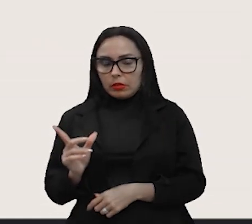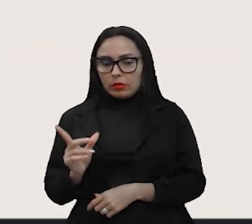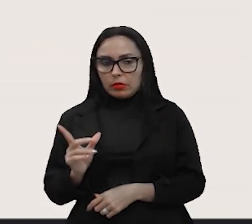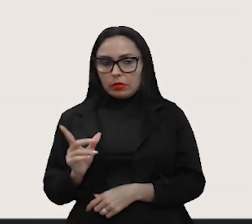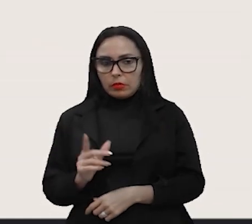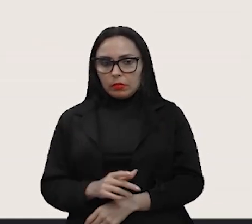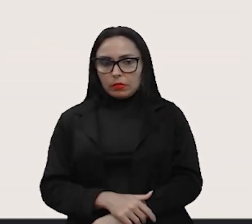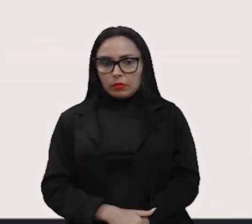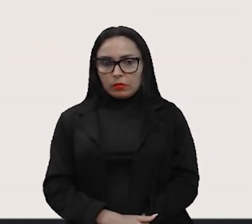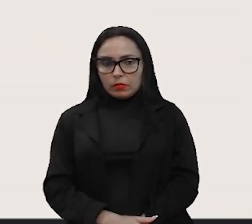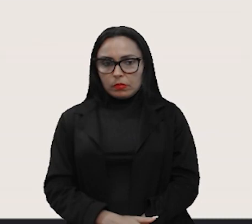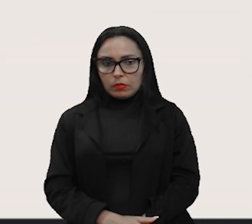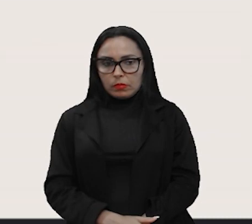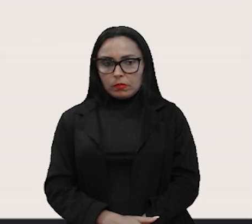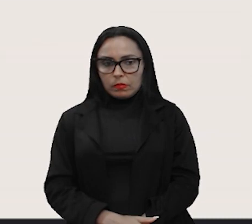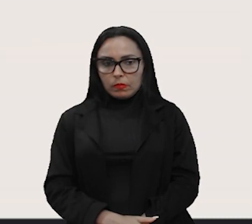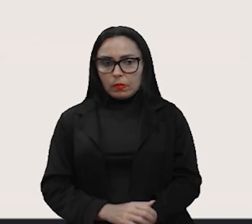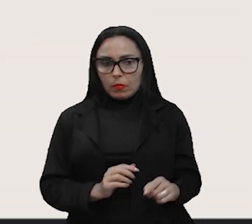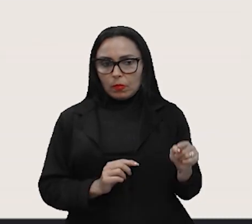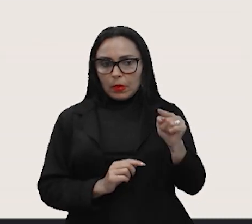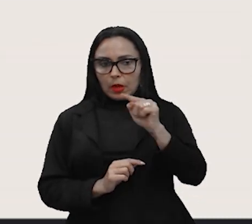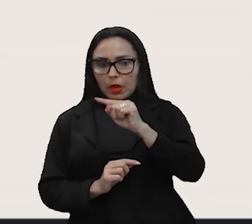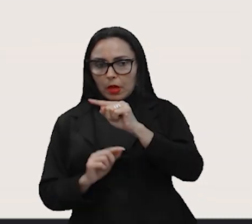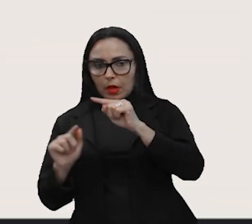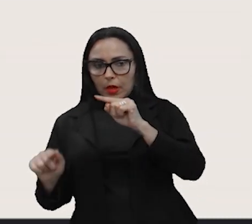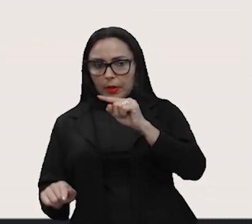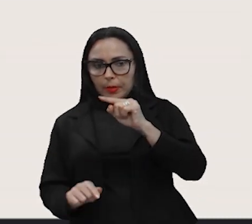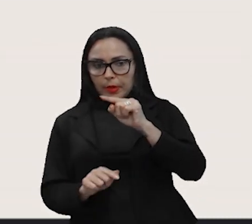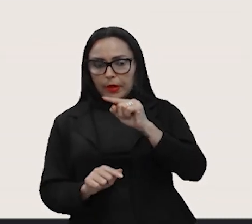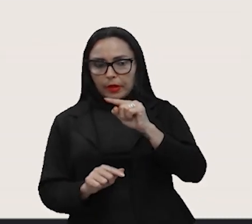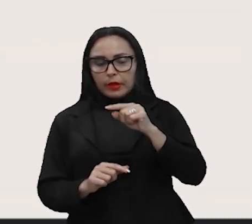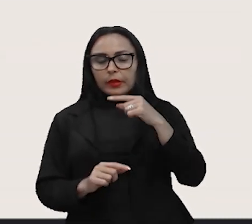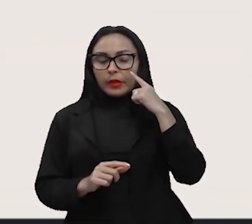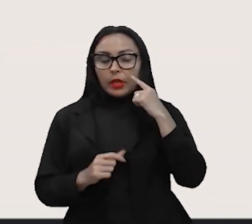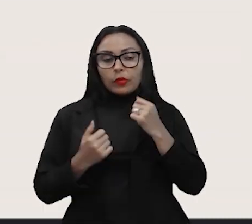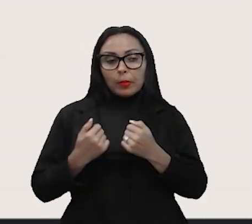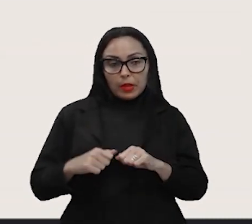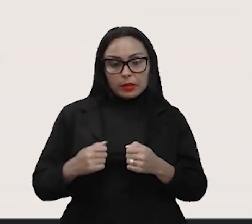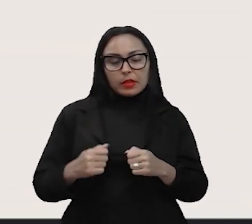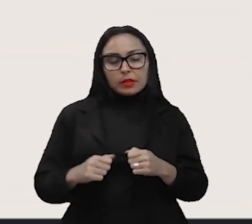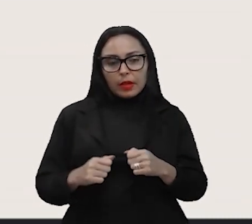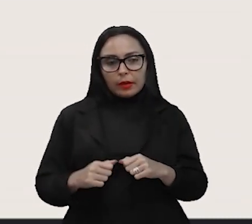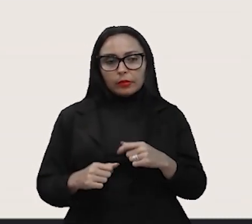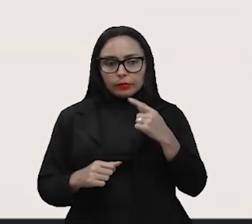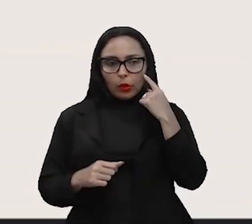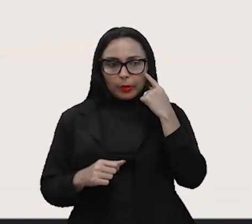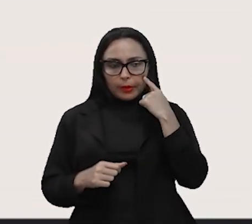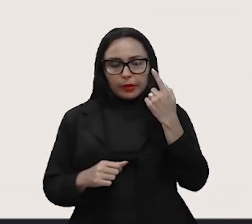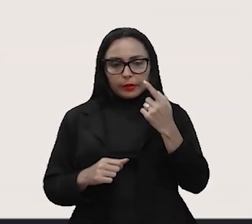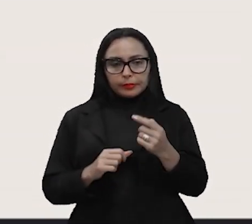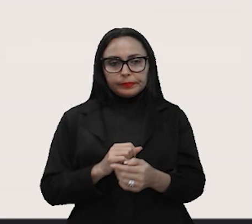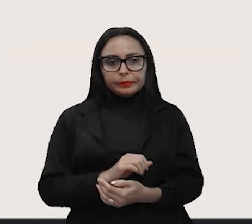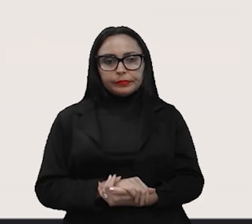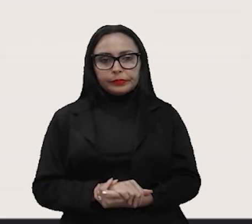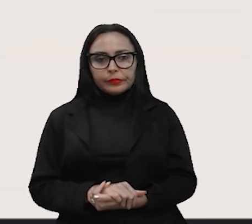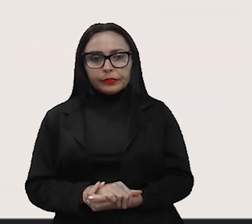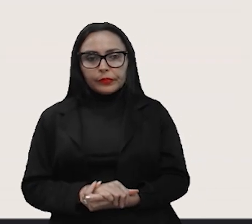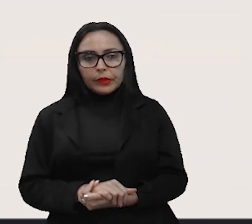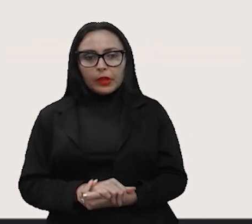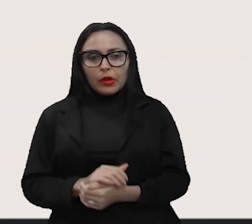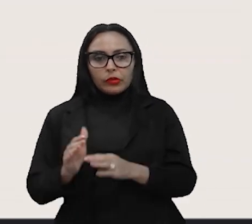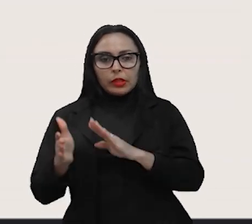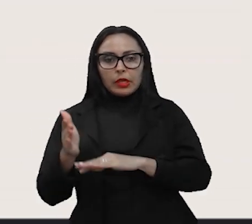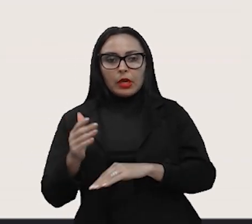e do osso pro sangue. Eu vou precisar, olha pra cá, tirar o cálcio